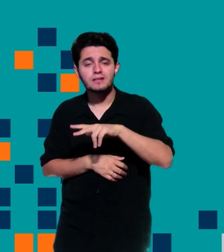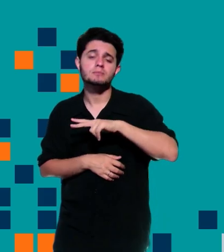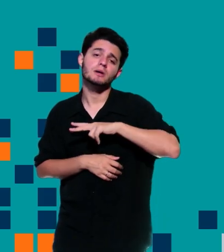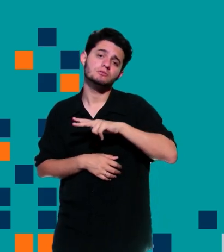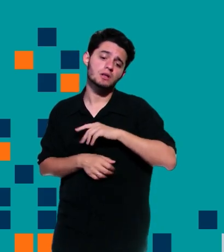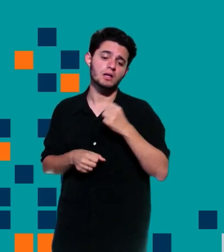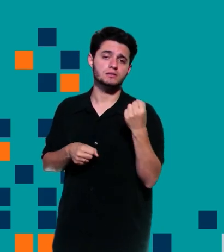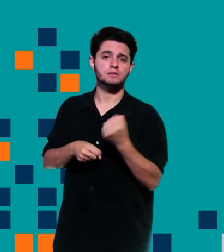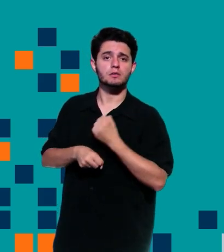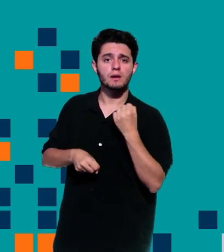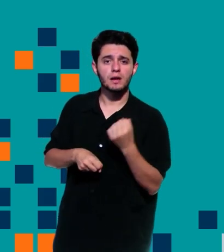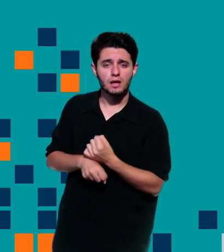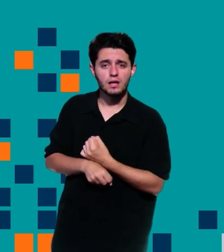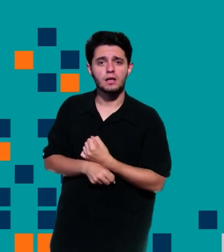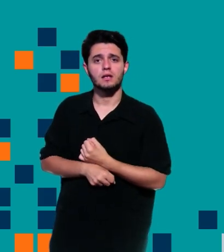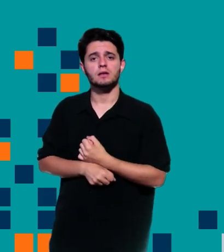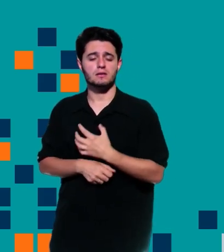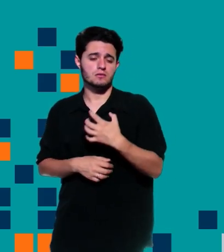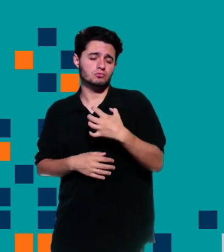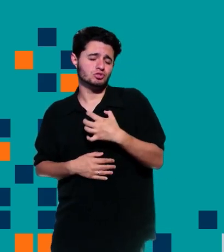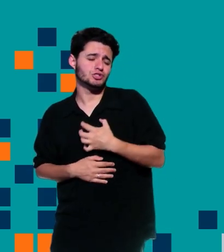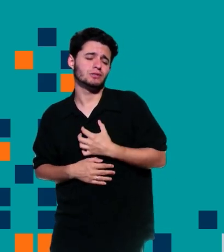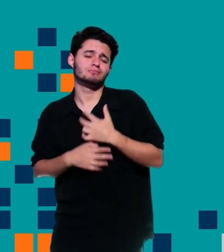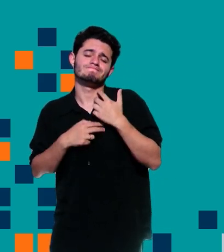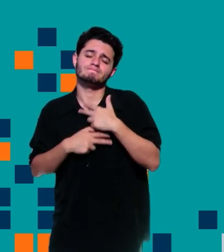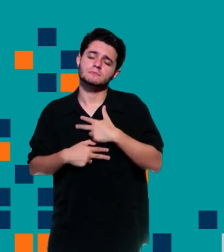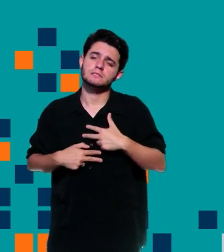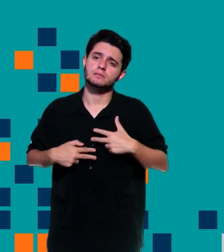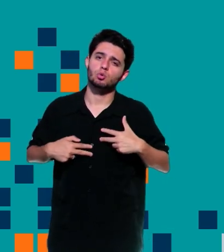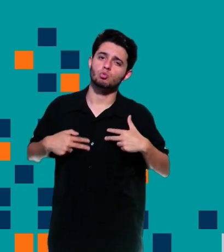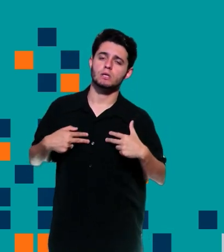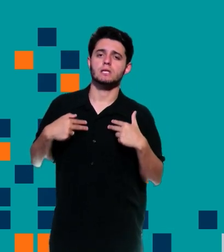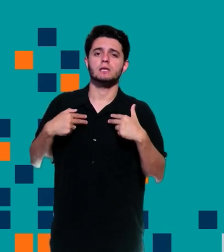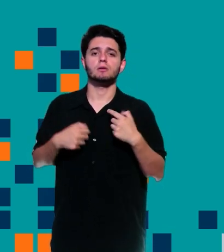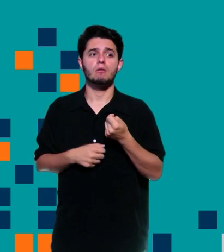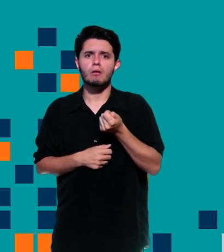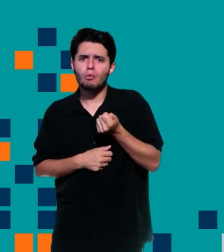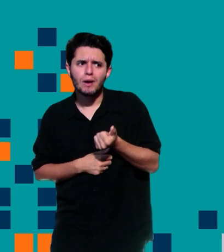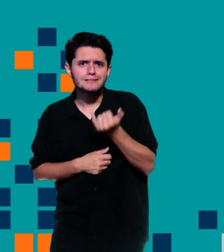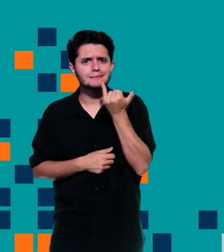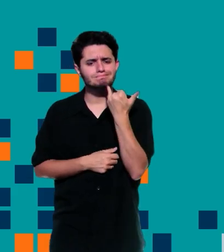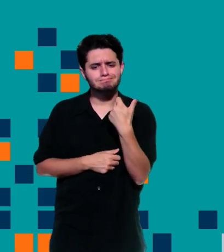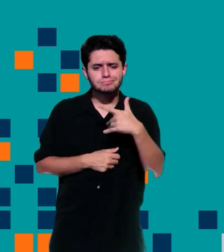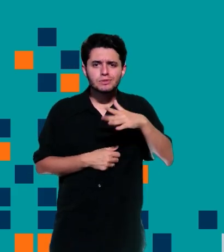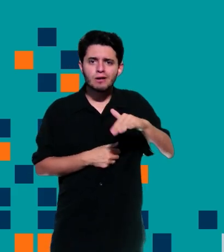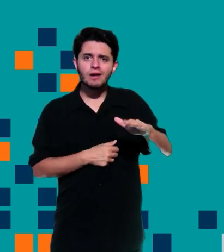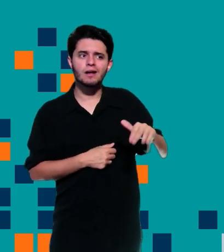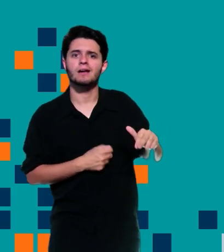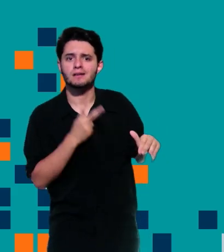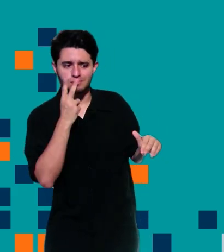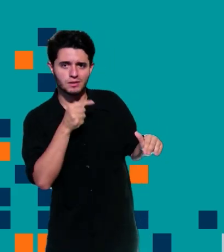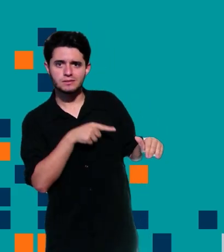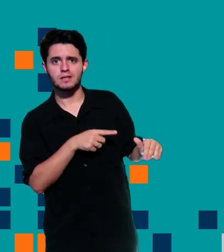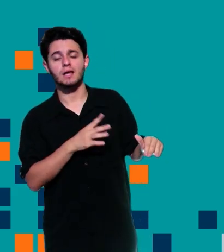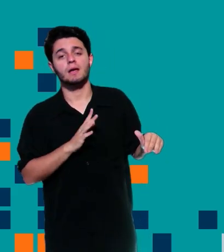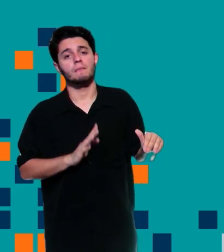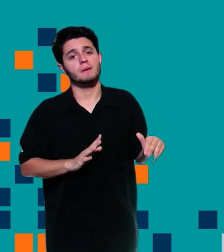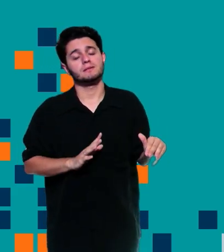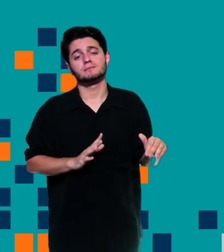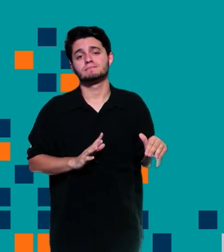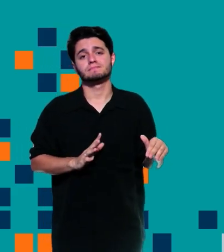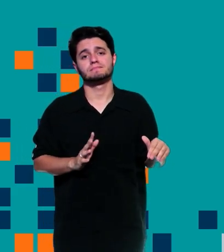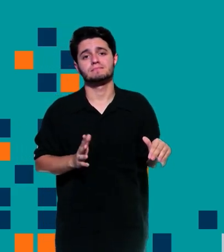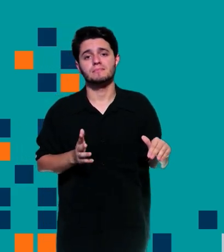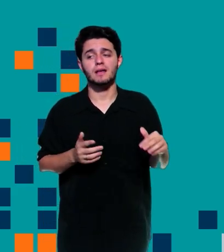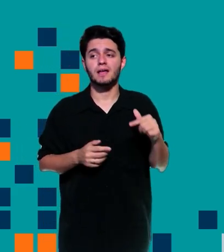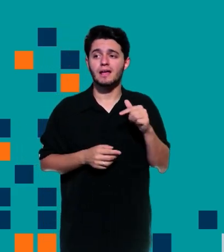leve e quase que infantil, né? Tinha umas brincadeiras e você vê, ele